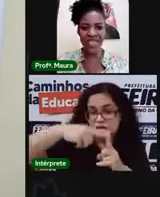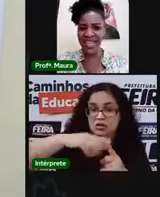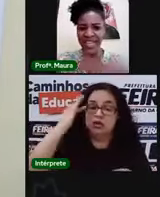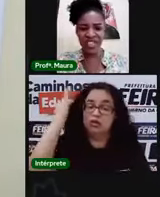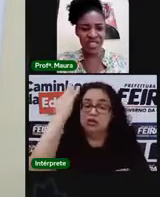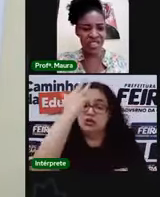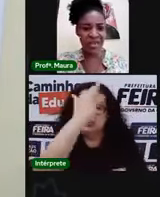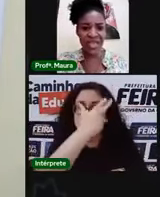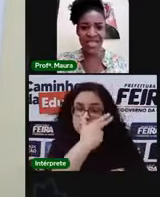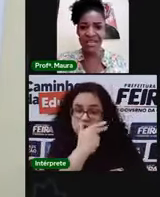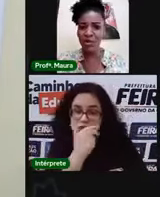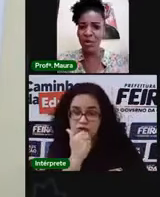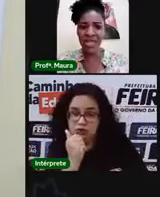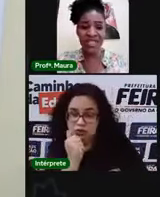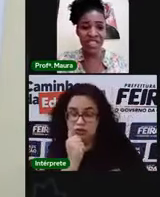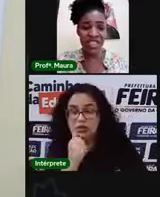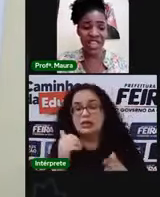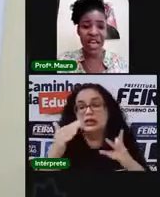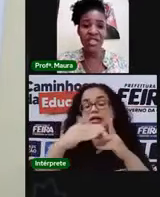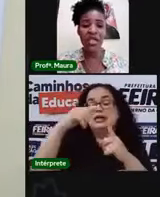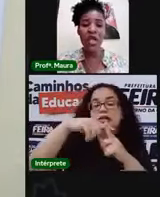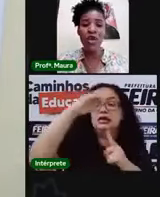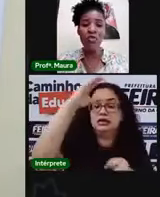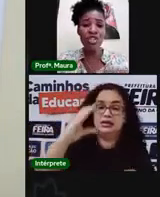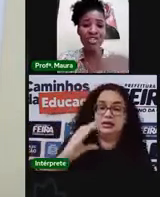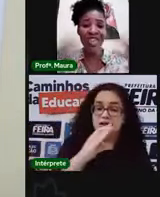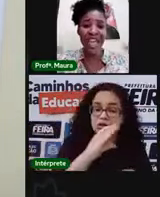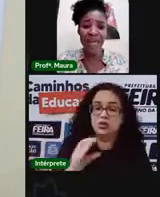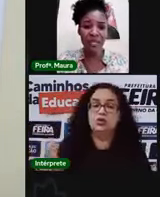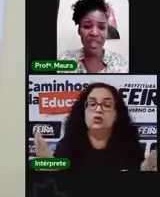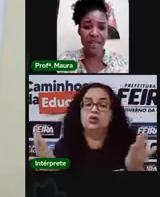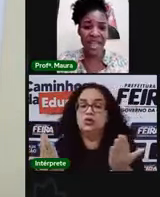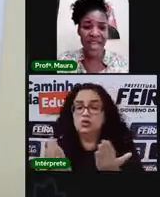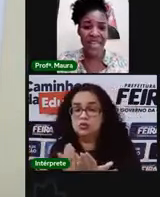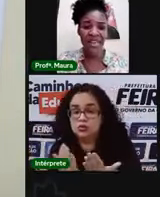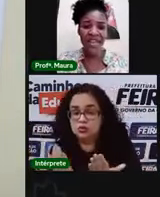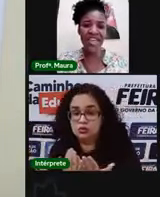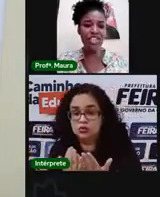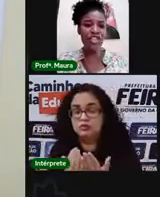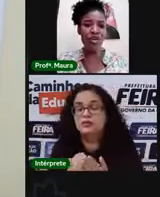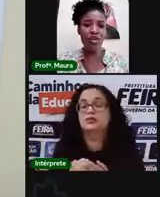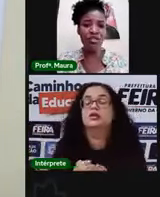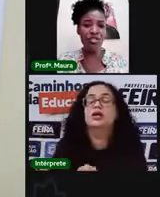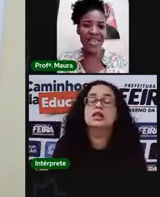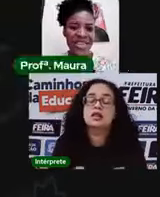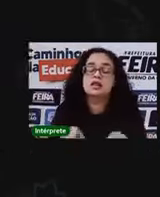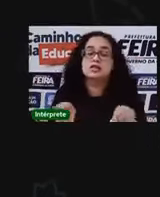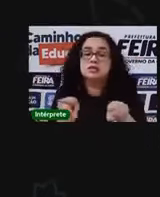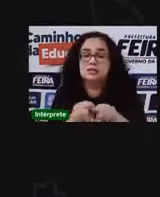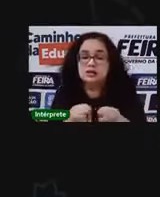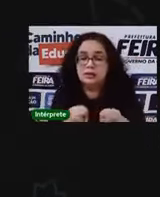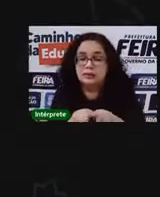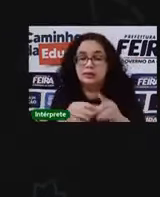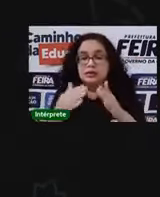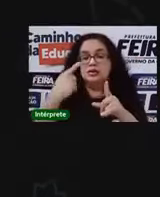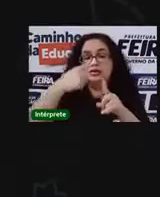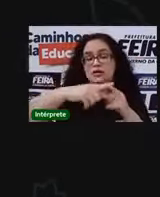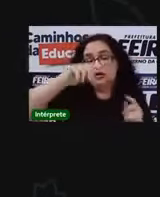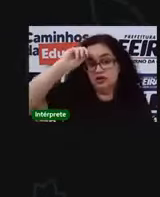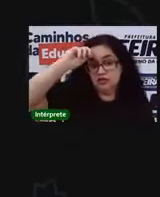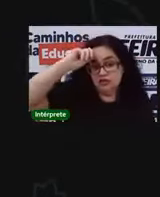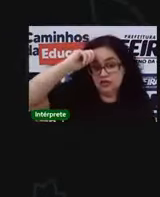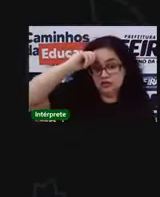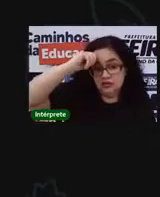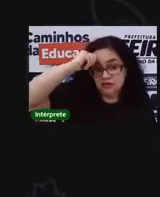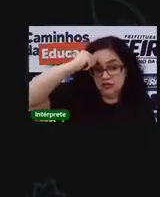movimento das igrejas, sejam elas católicas, cristãs, os templos também religiosos de matriz africana, não é?